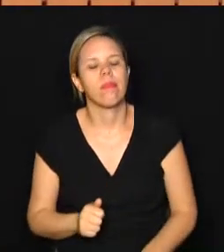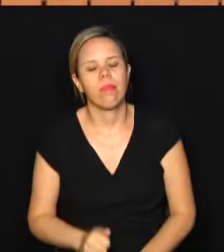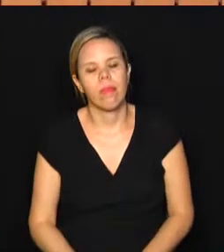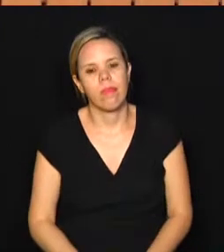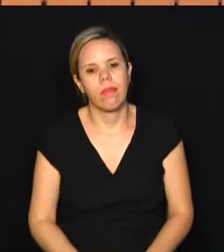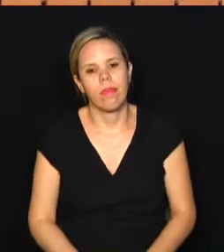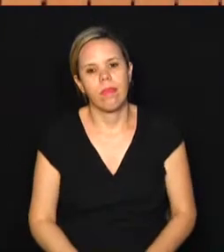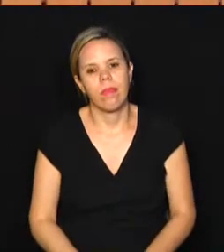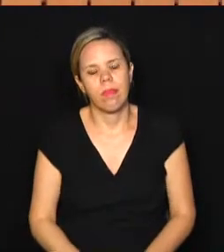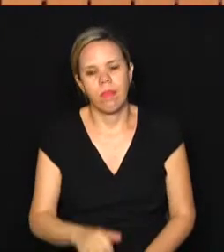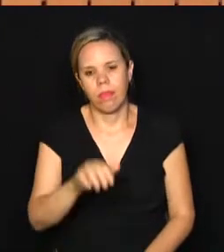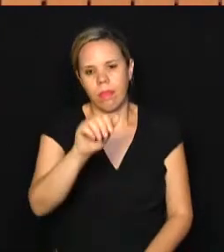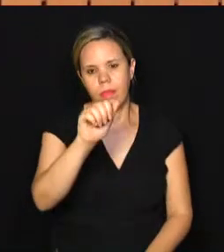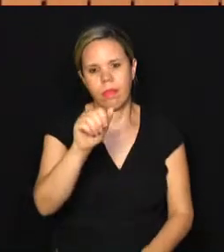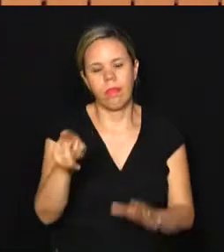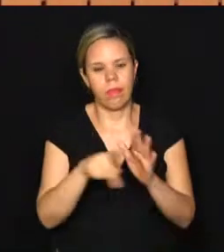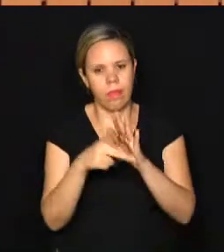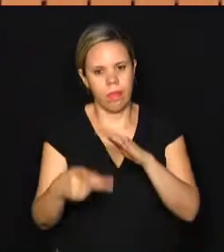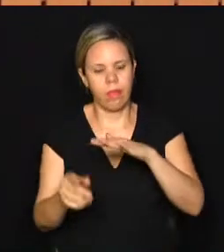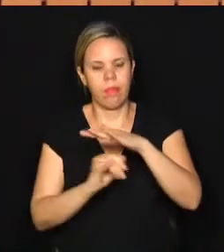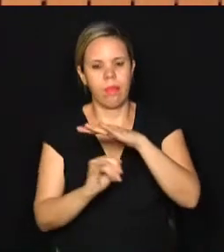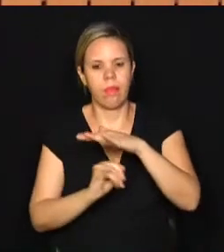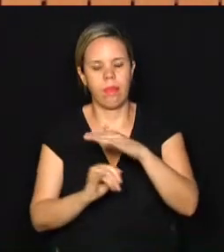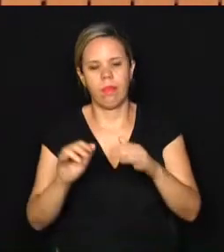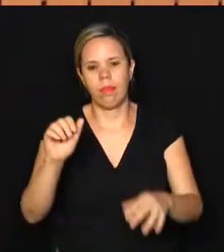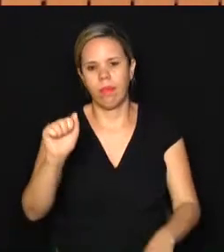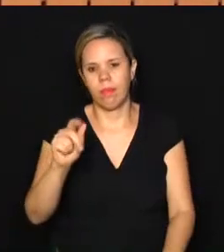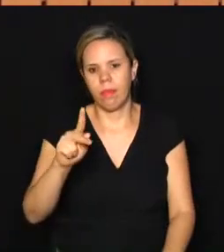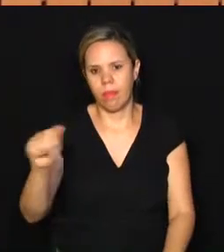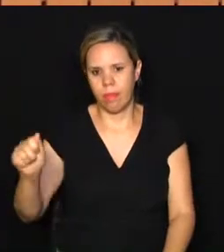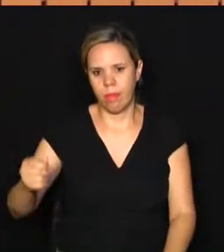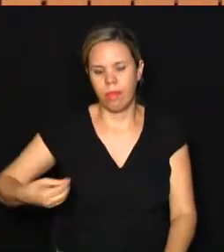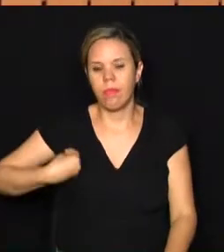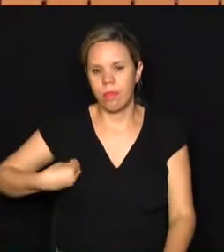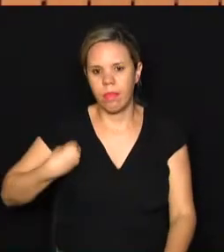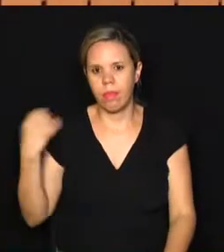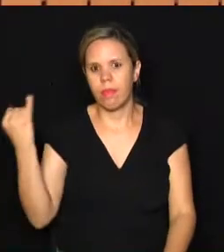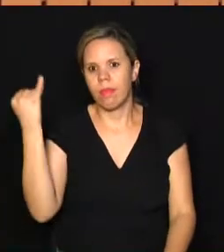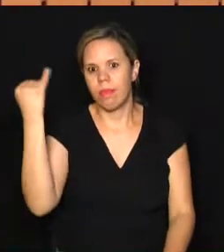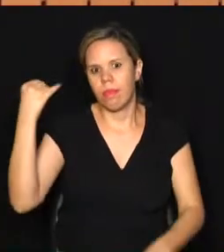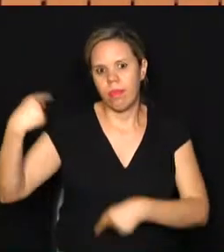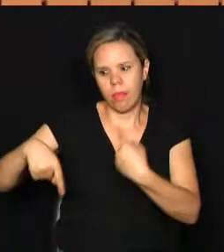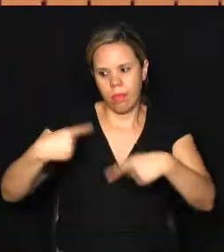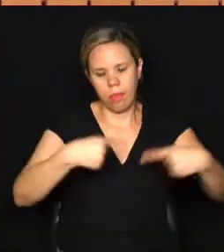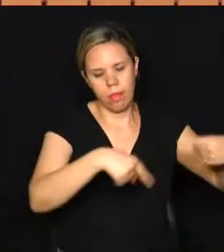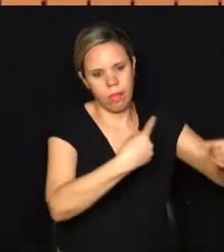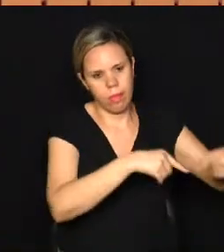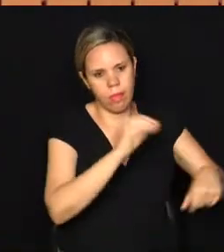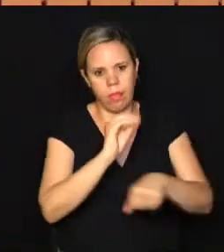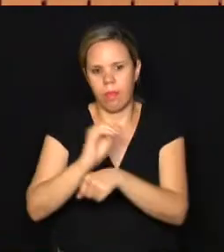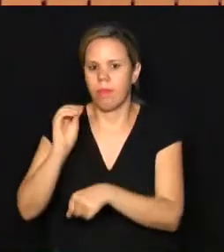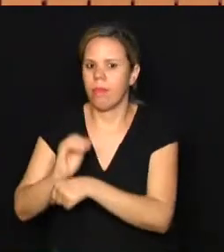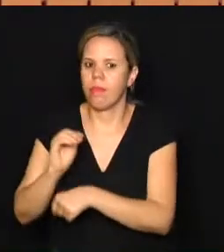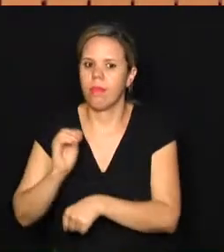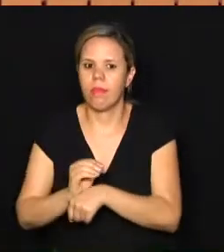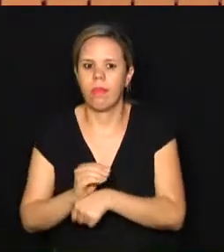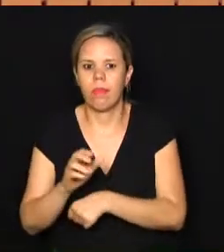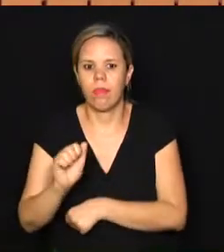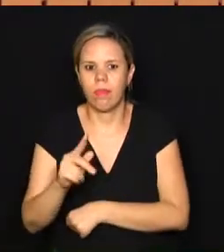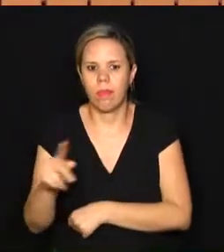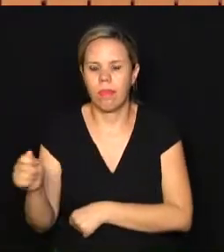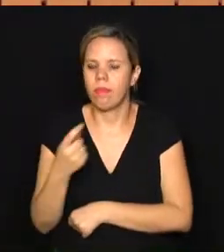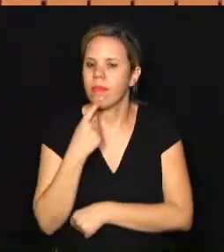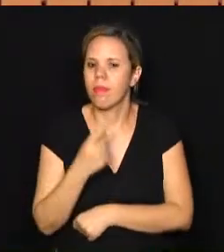que é da APA Viva, uma entidade também super importante, que vem discutindo aí a preservação da APA de